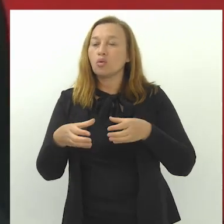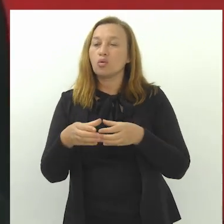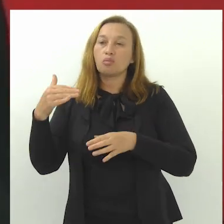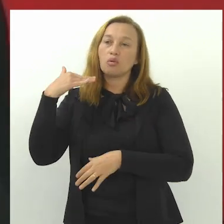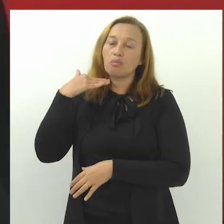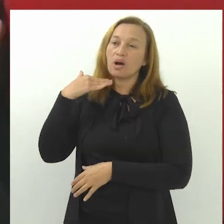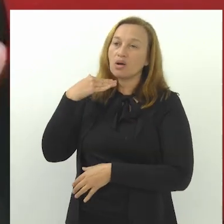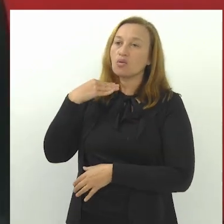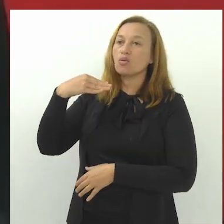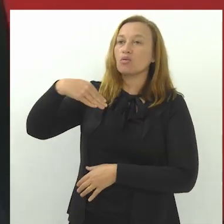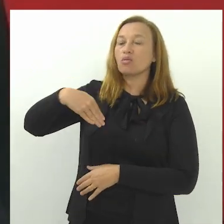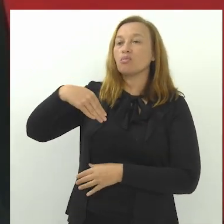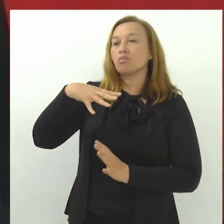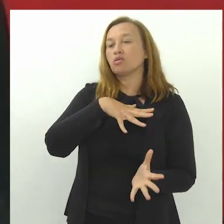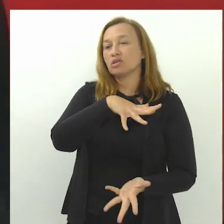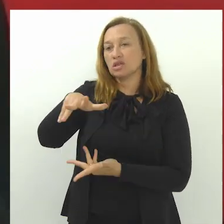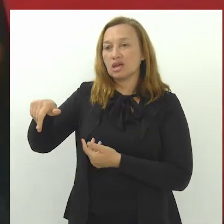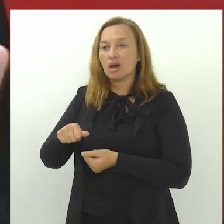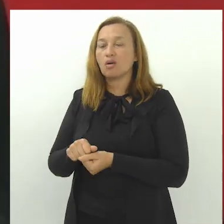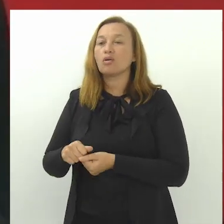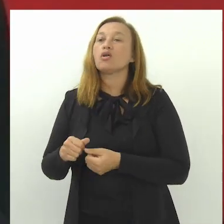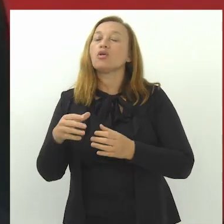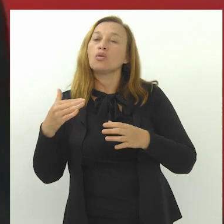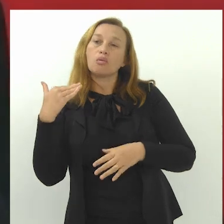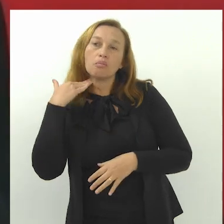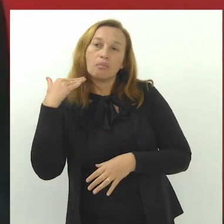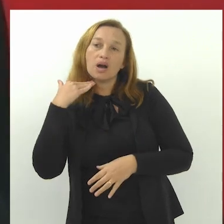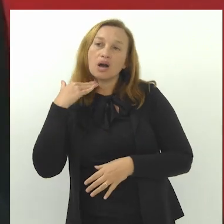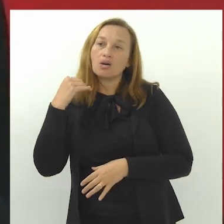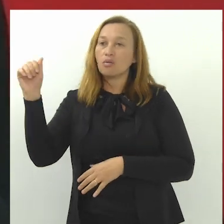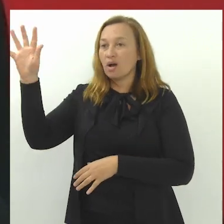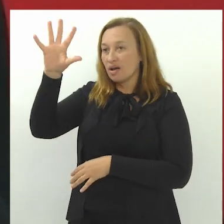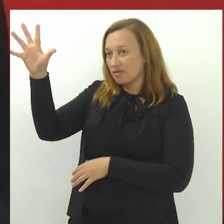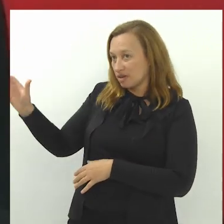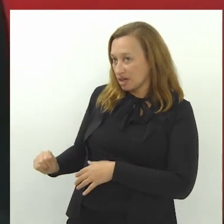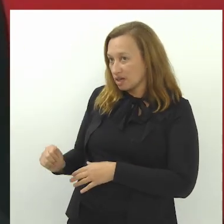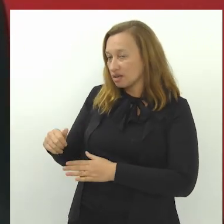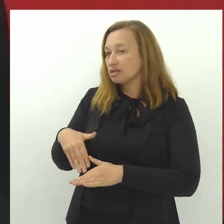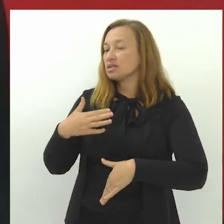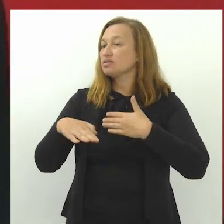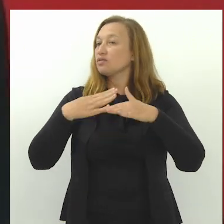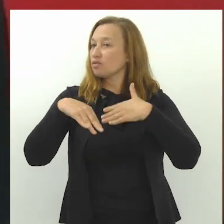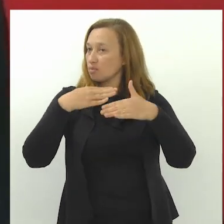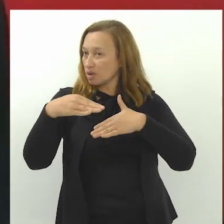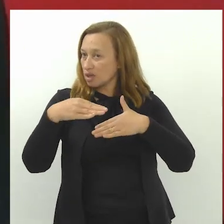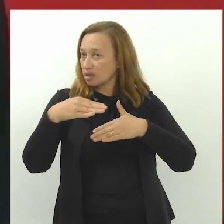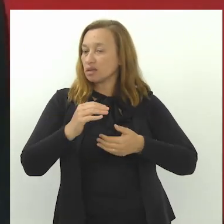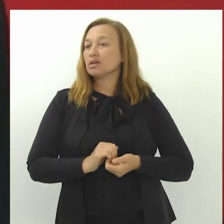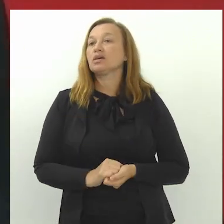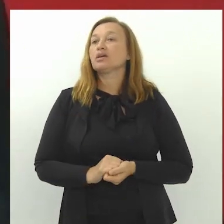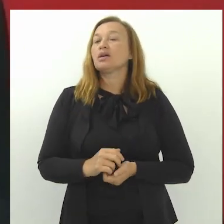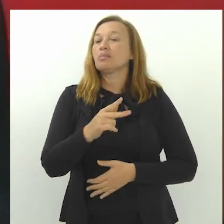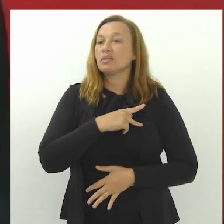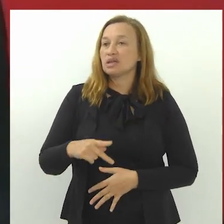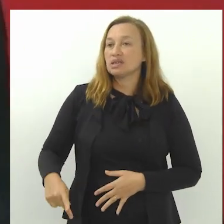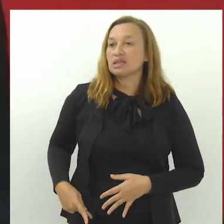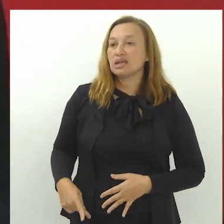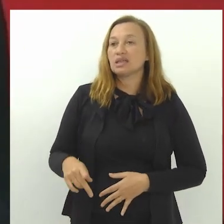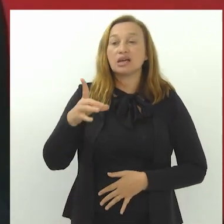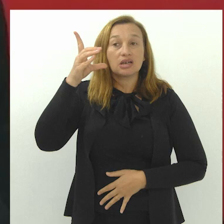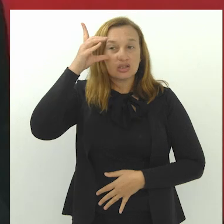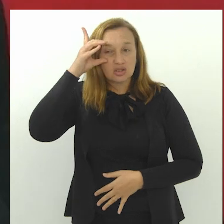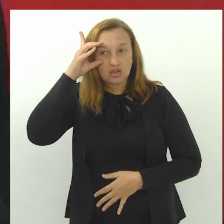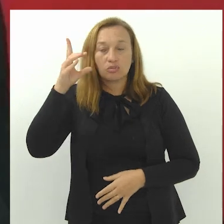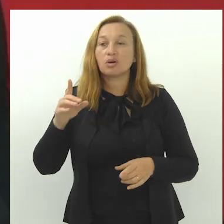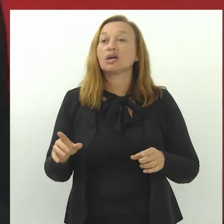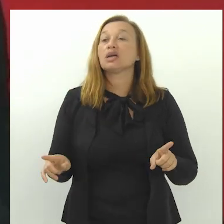o BID, né? O Grupo Banco Mundial, o Grupo Banco Africano de Desenvolvimento, o Novo Banco de Desenvolvimento, que é o Banco do BRICS, presidido